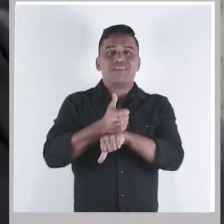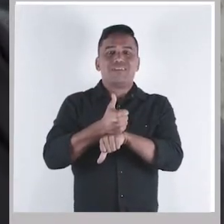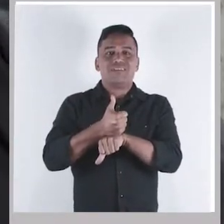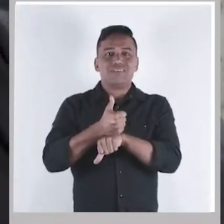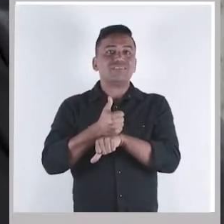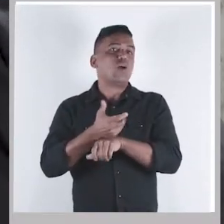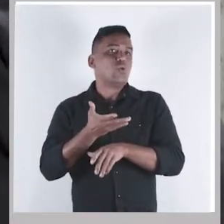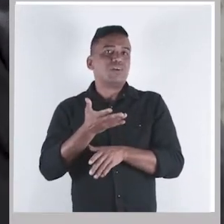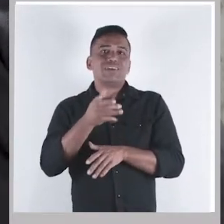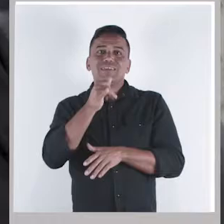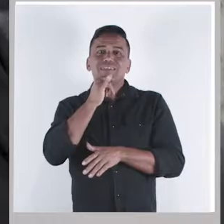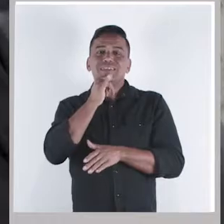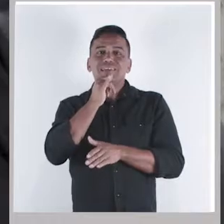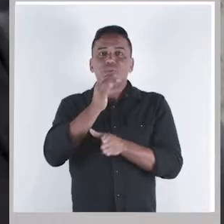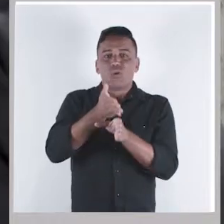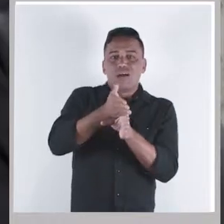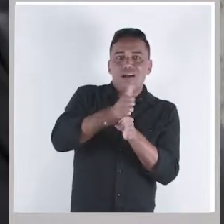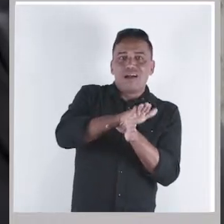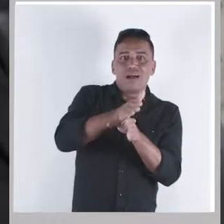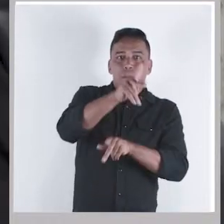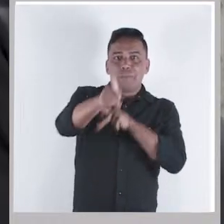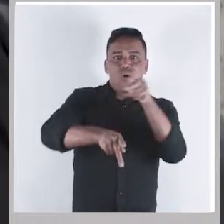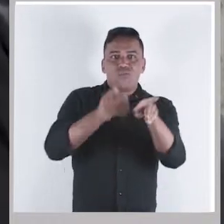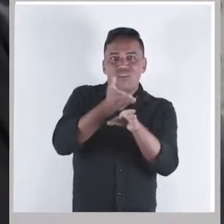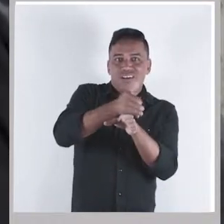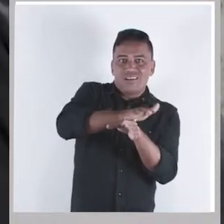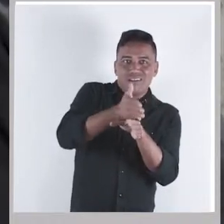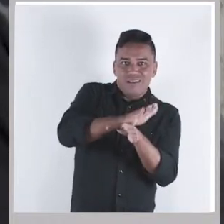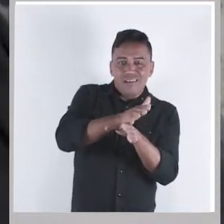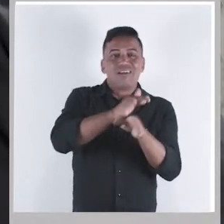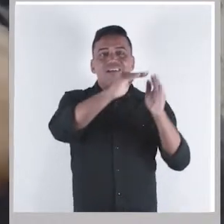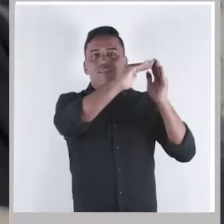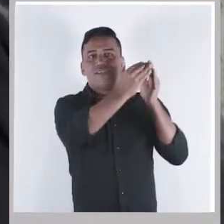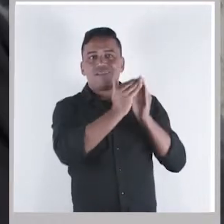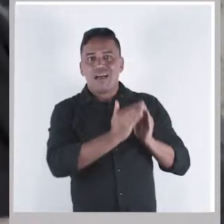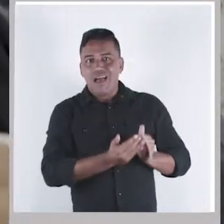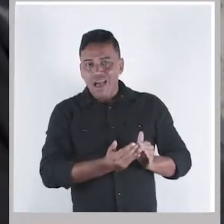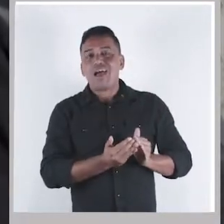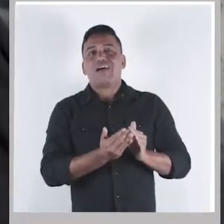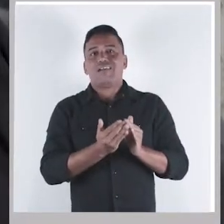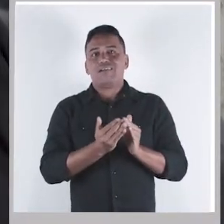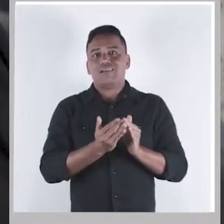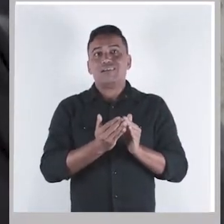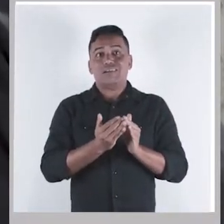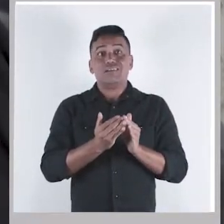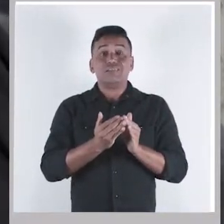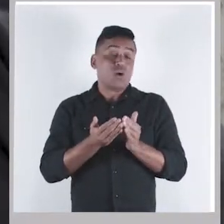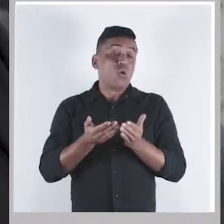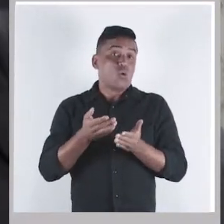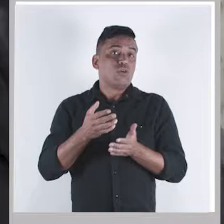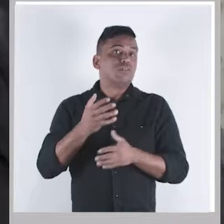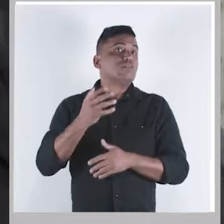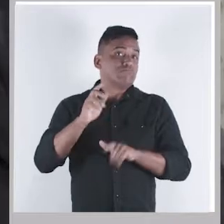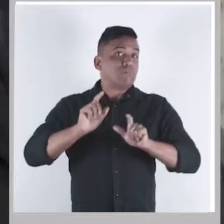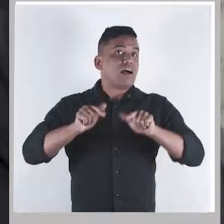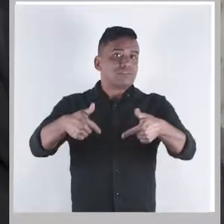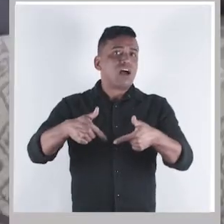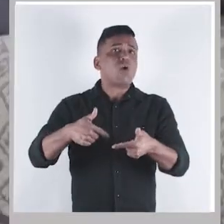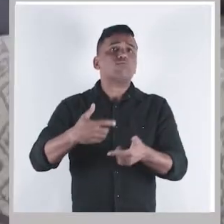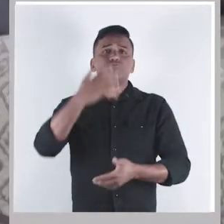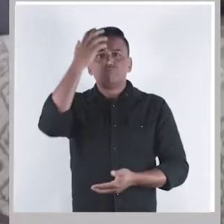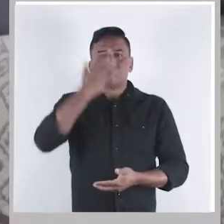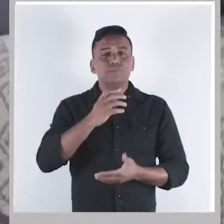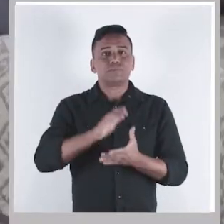teve a oportunidade de estudar numa escola pública lá, onde ele tinha colegas de mais de 20 nacionalidades